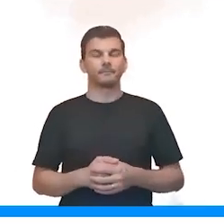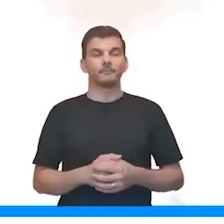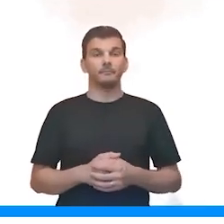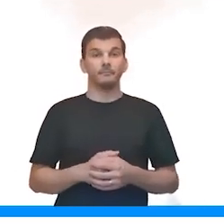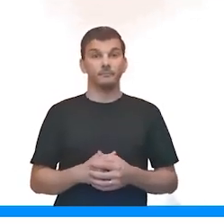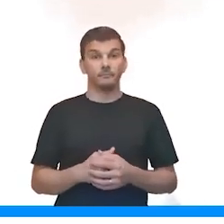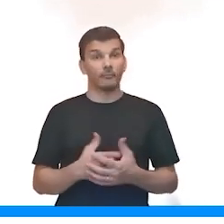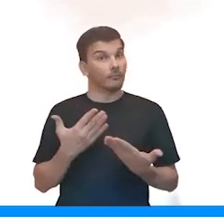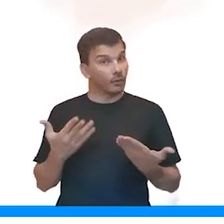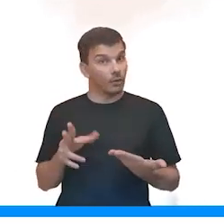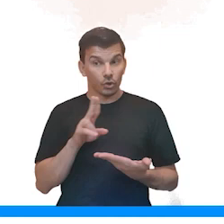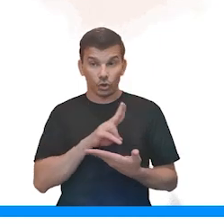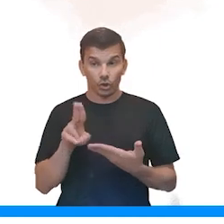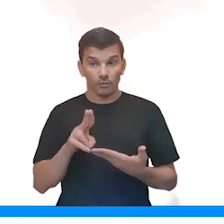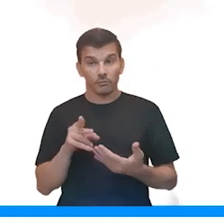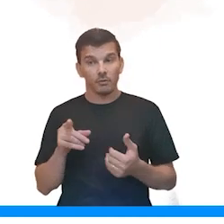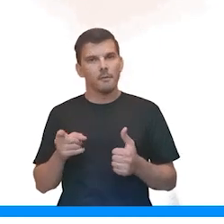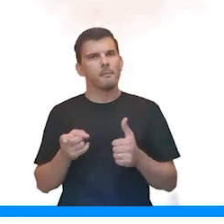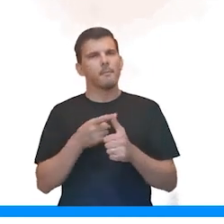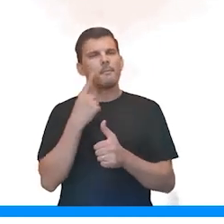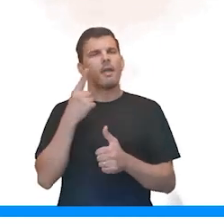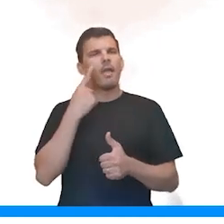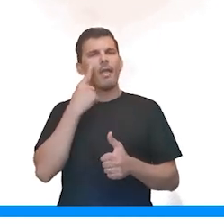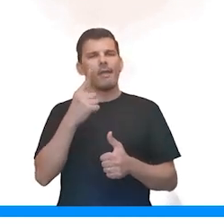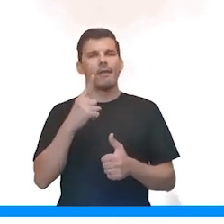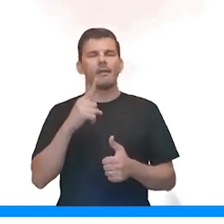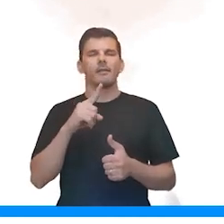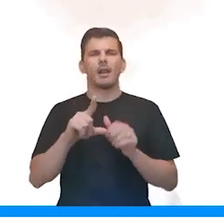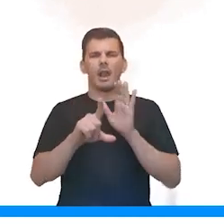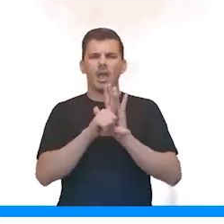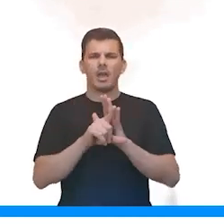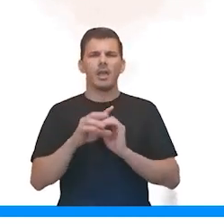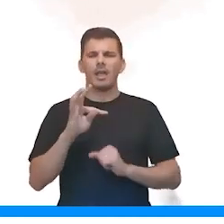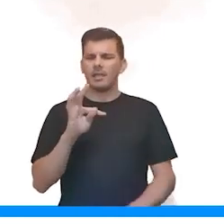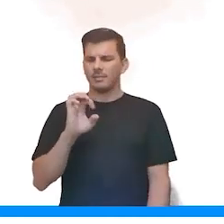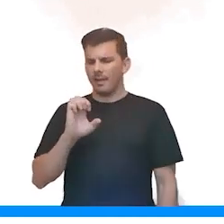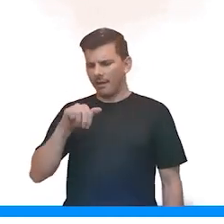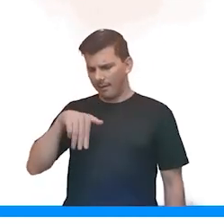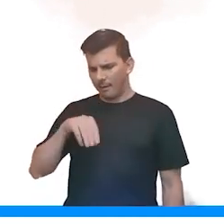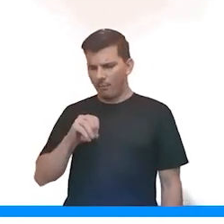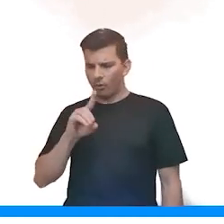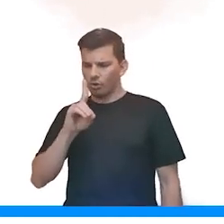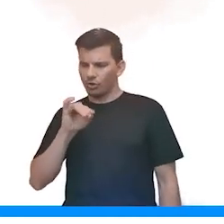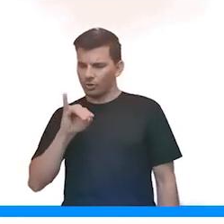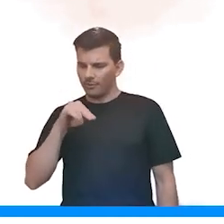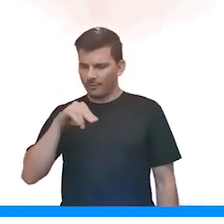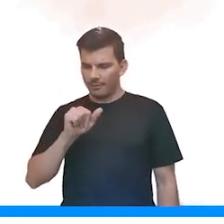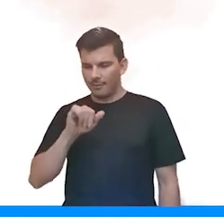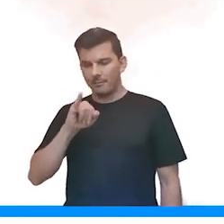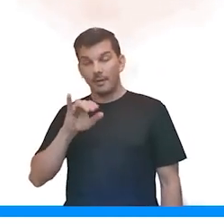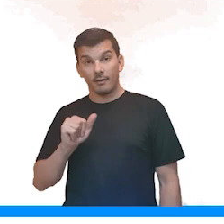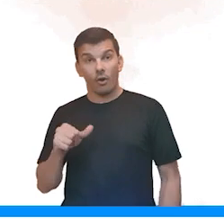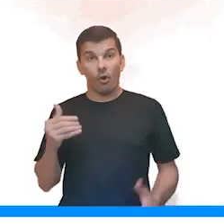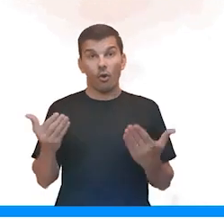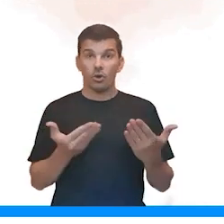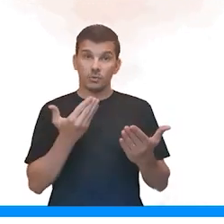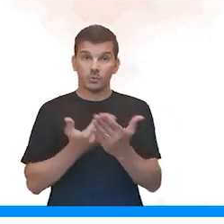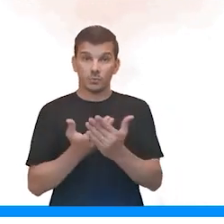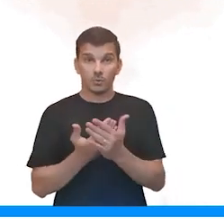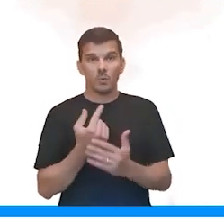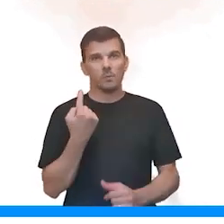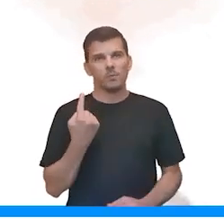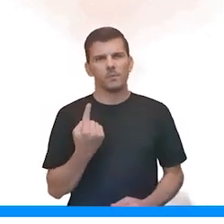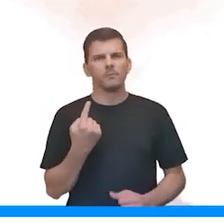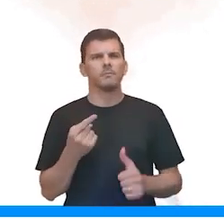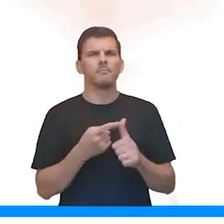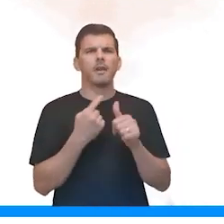É bem legal, né? Nós chamamos isso de primeira lei da termodinâmica. O que é a primeira lei da termodinâmica, professor? Tem duas, hoje